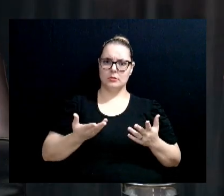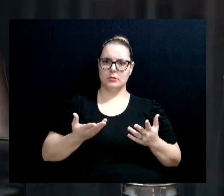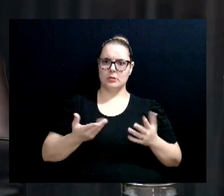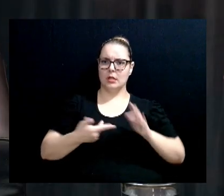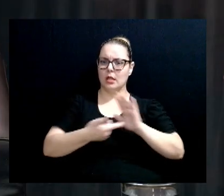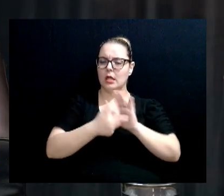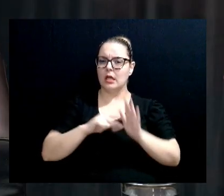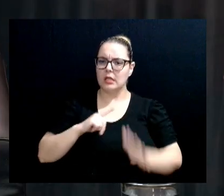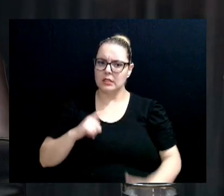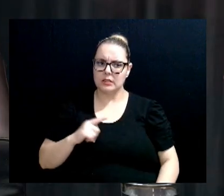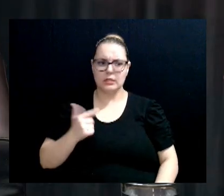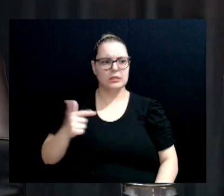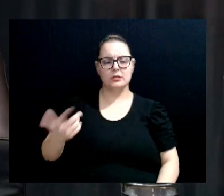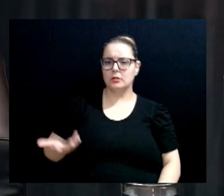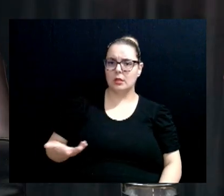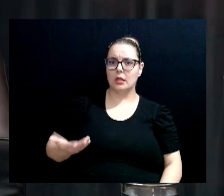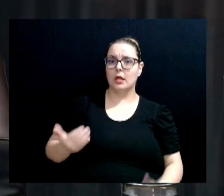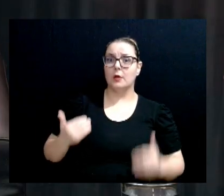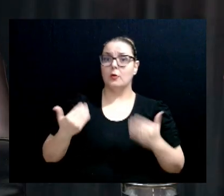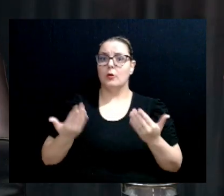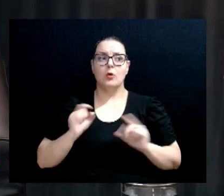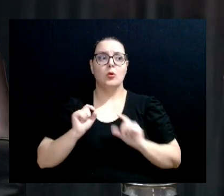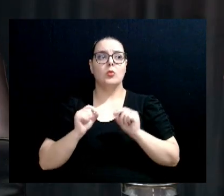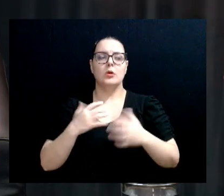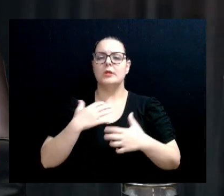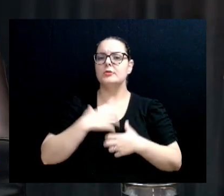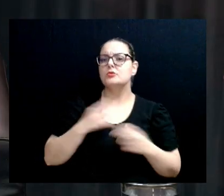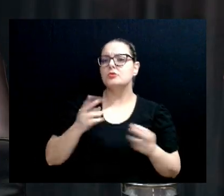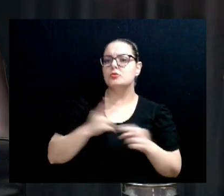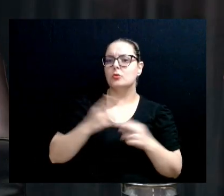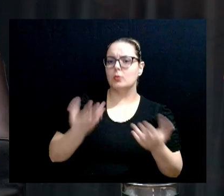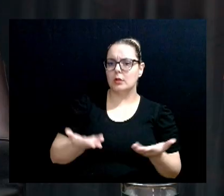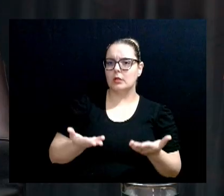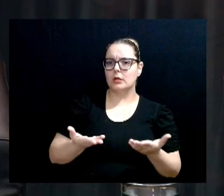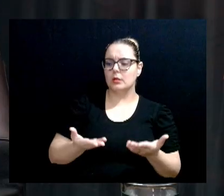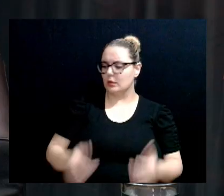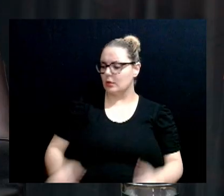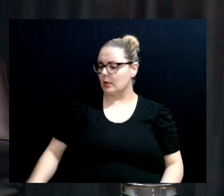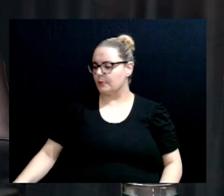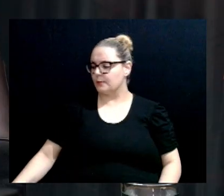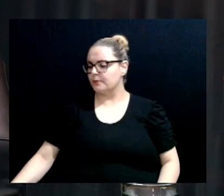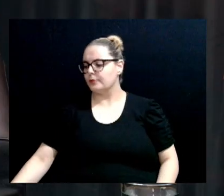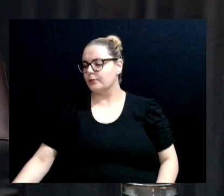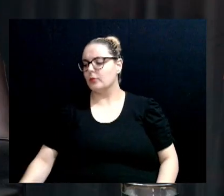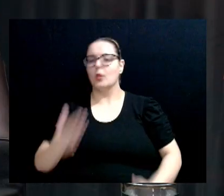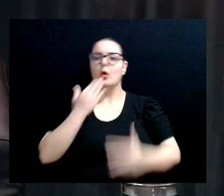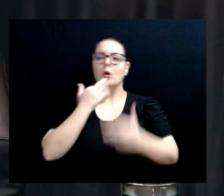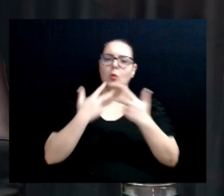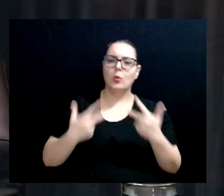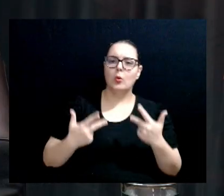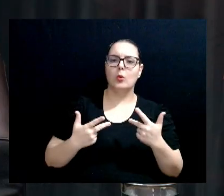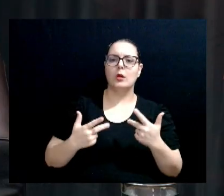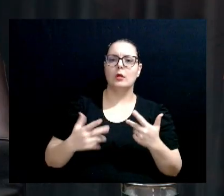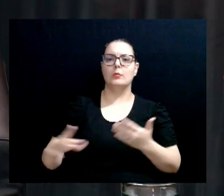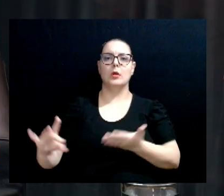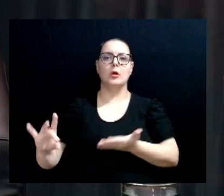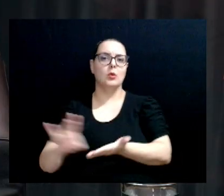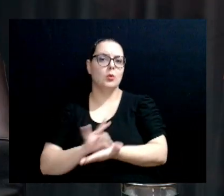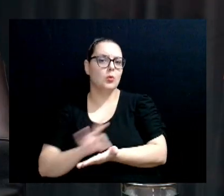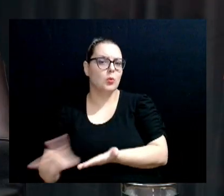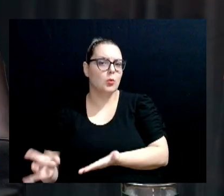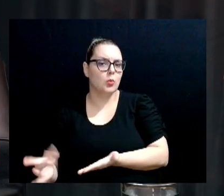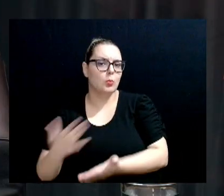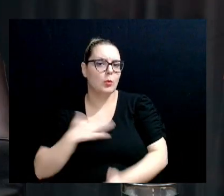né? Qual é o que eu estou sentindo com relação a isso? O alimento, ele está sendo um inimigo, o meu corpo está sendo inimigo, então se eu